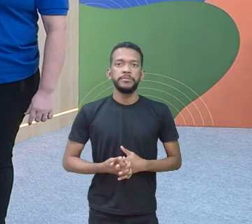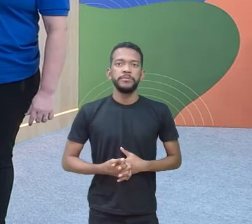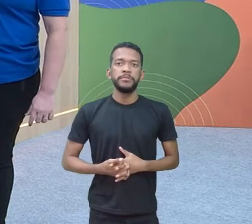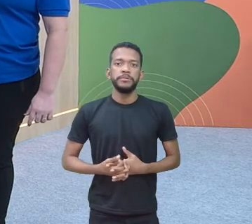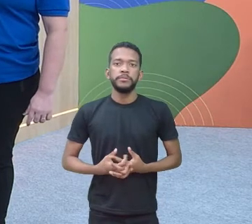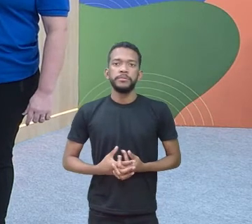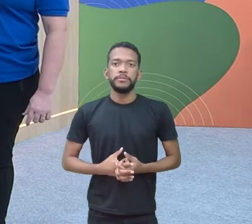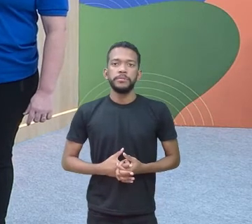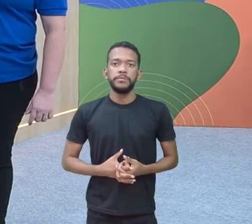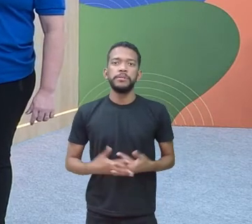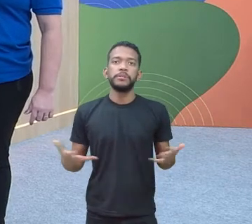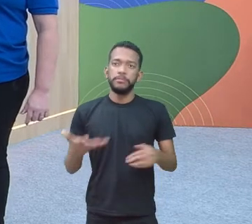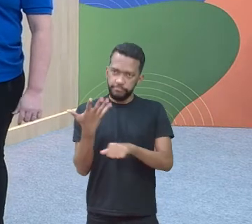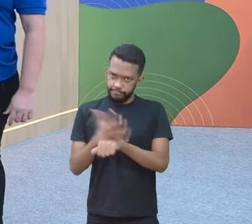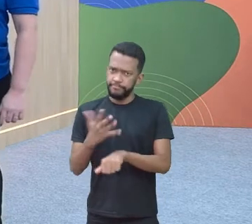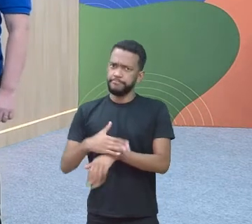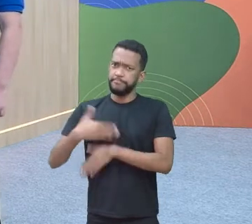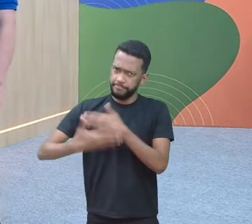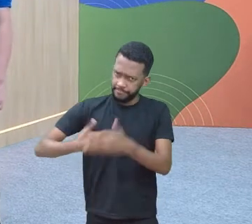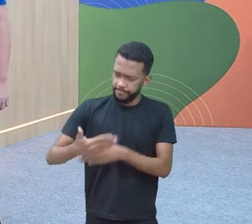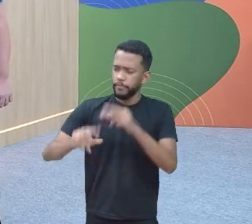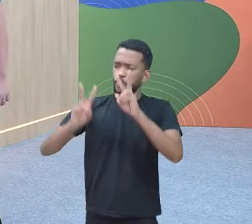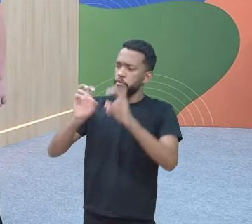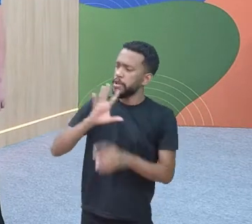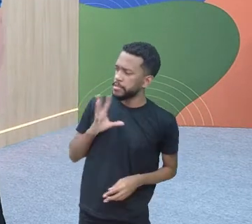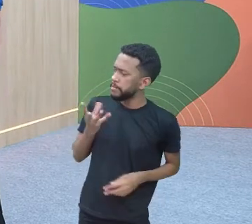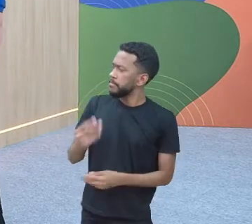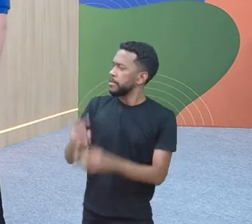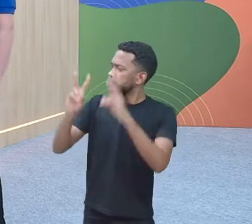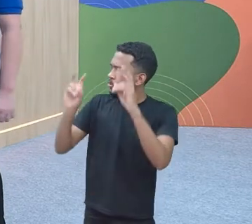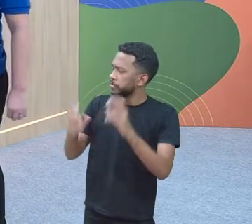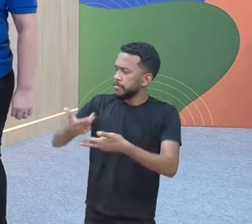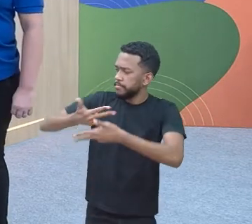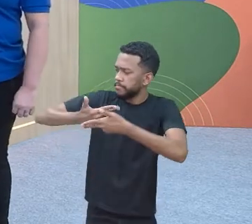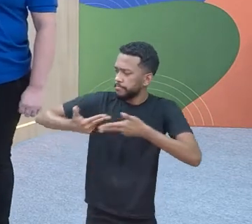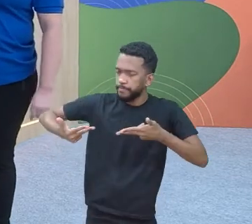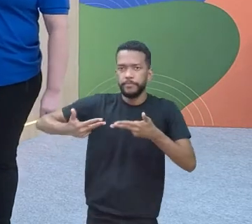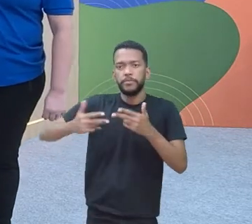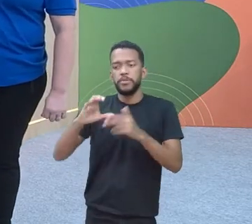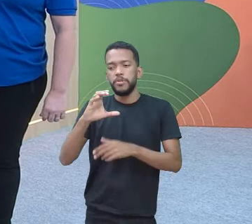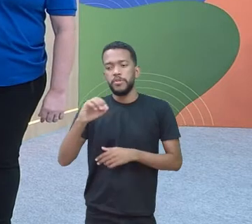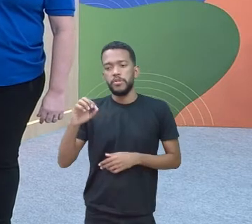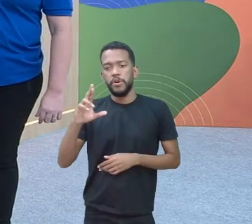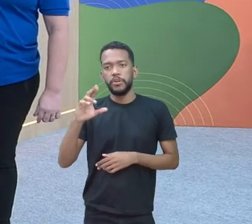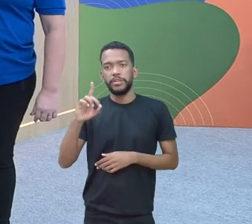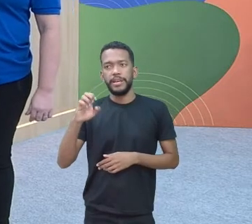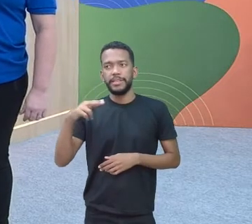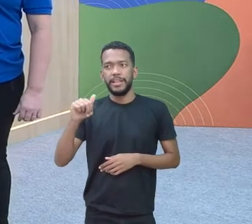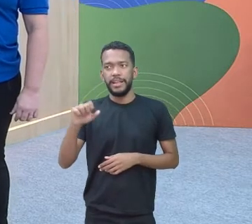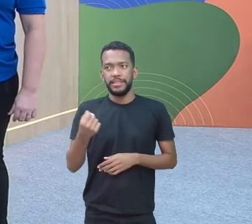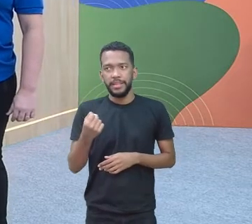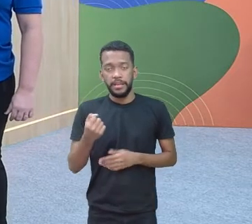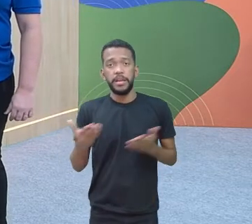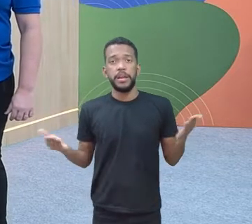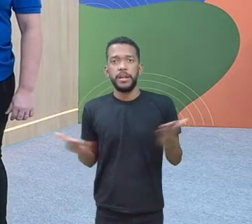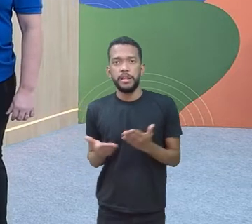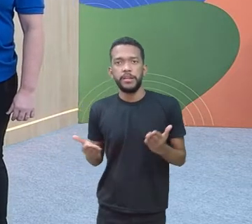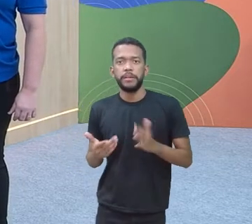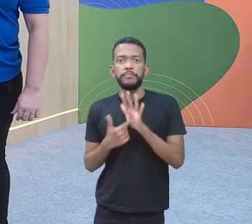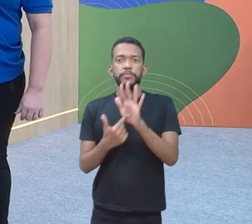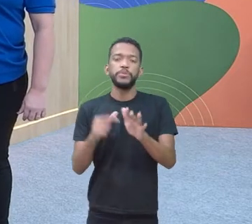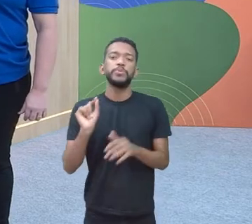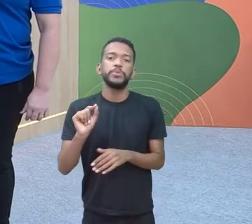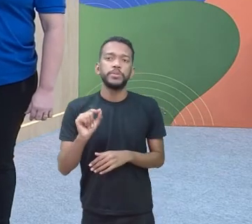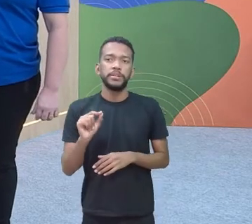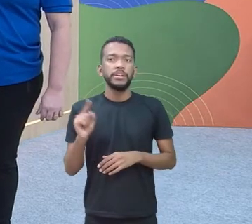continuar praticando o conhecimento sobre as orações coordenadas. Não é? A oração em destaque é: ele